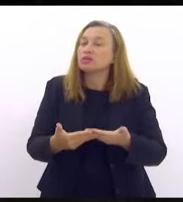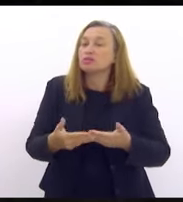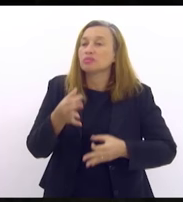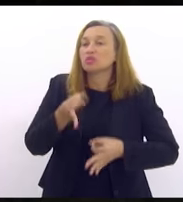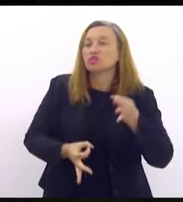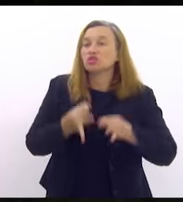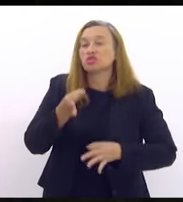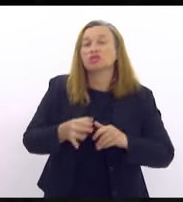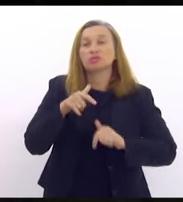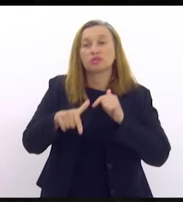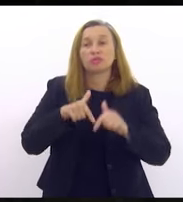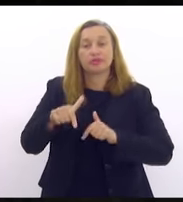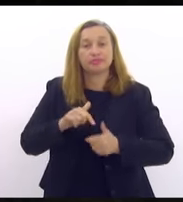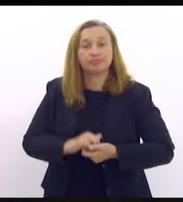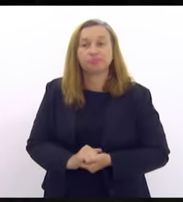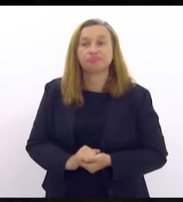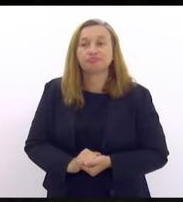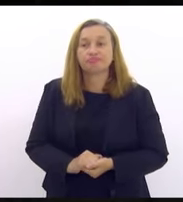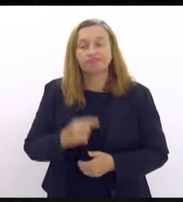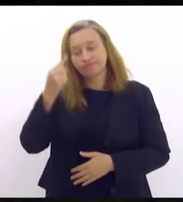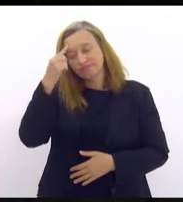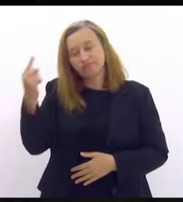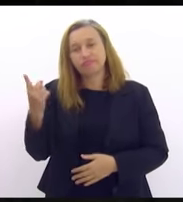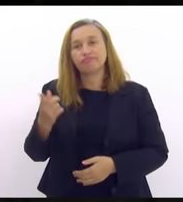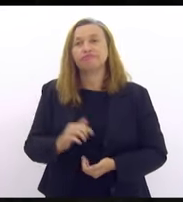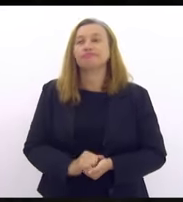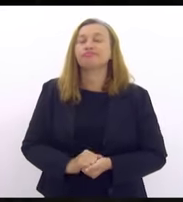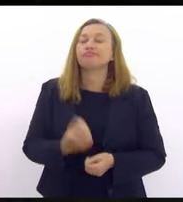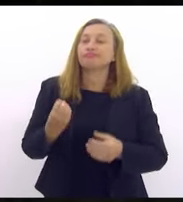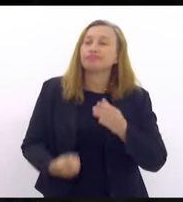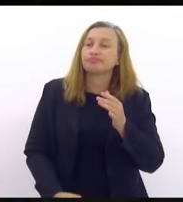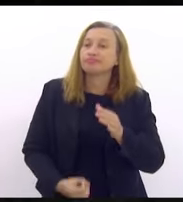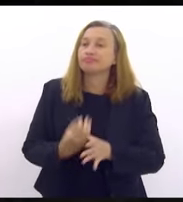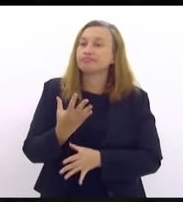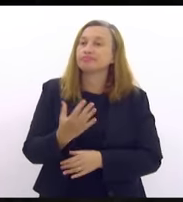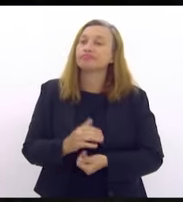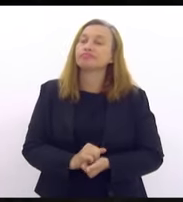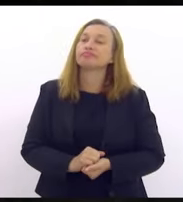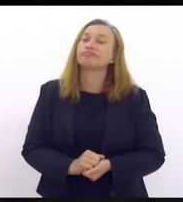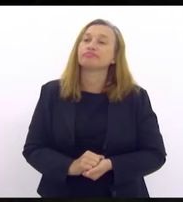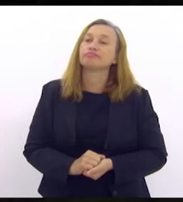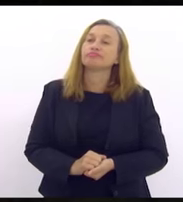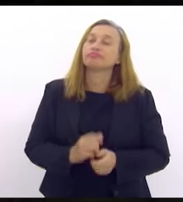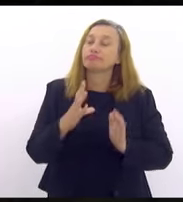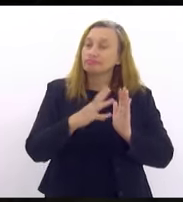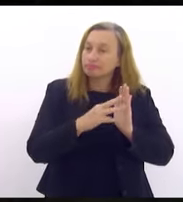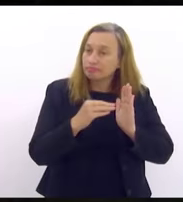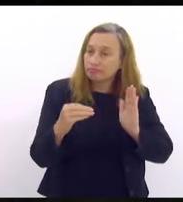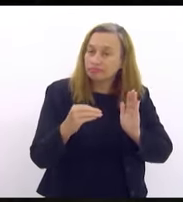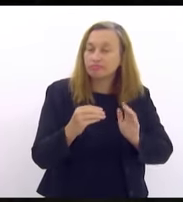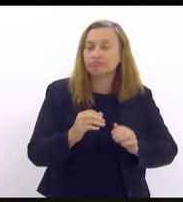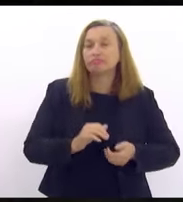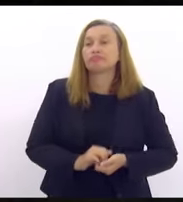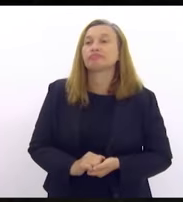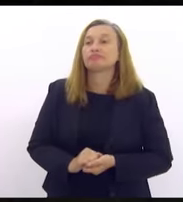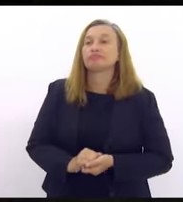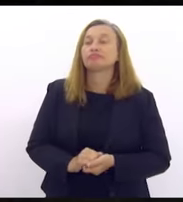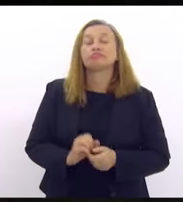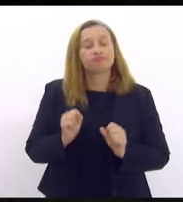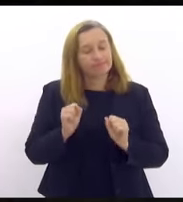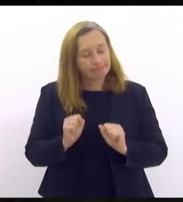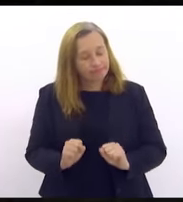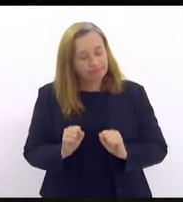trabalho e a ideia então seria de criar eh um modelo em que se